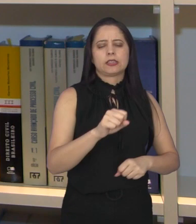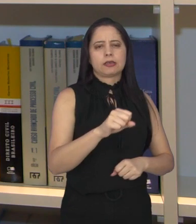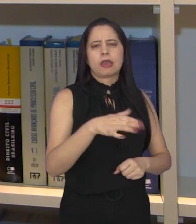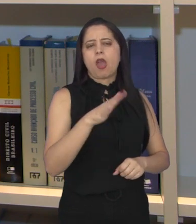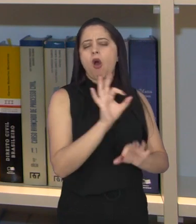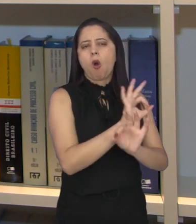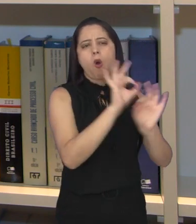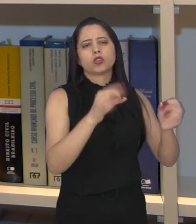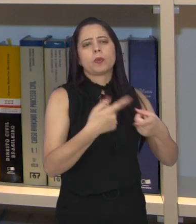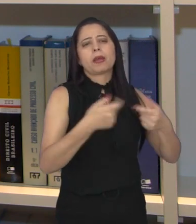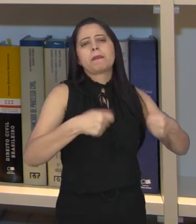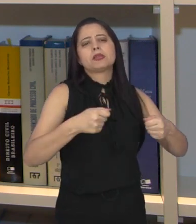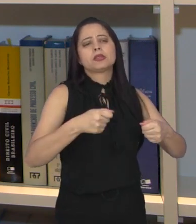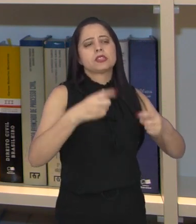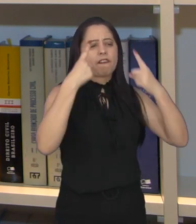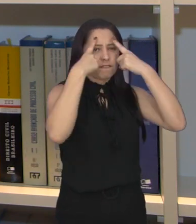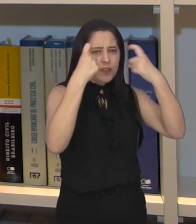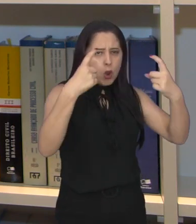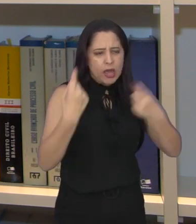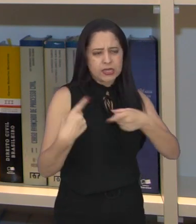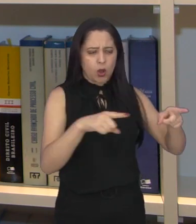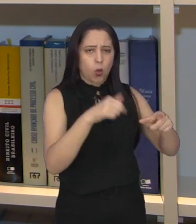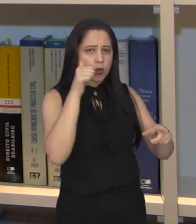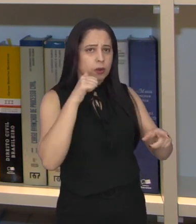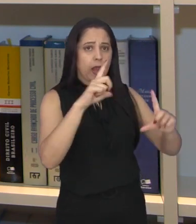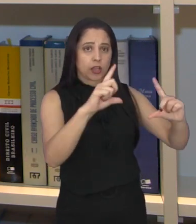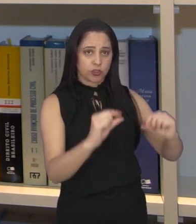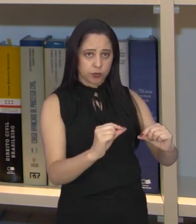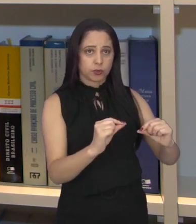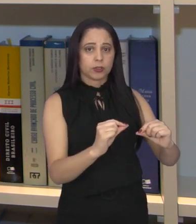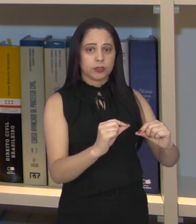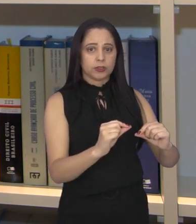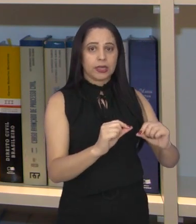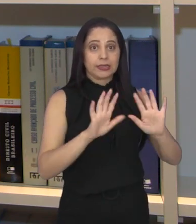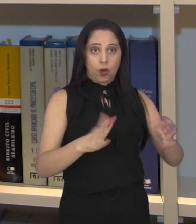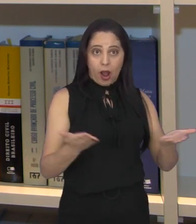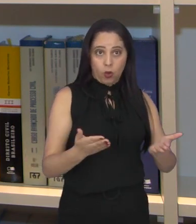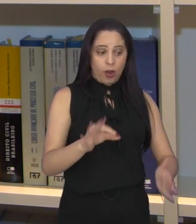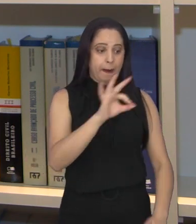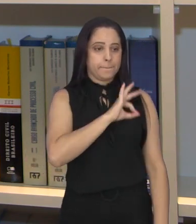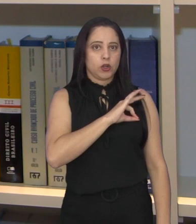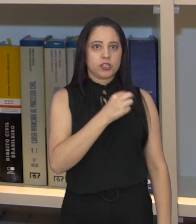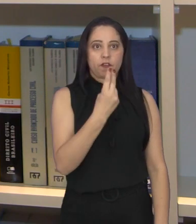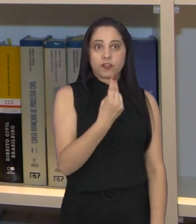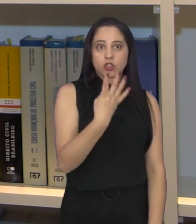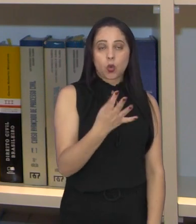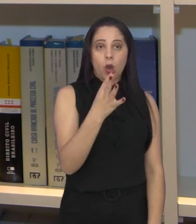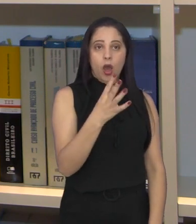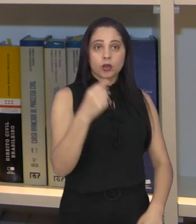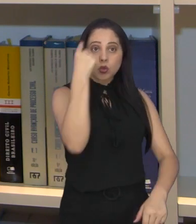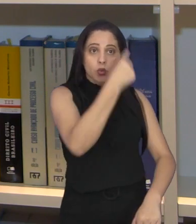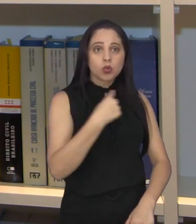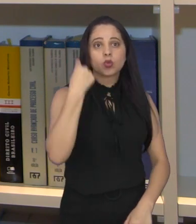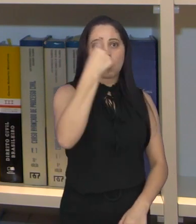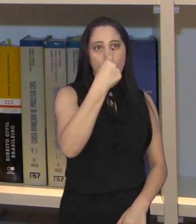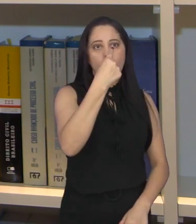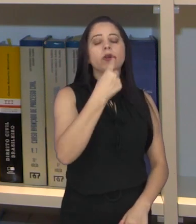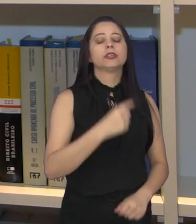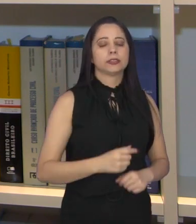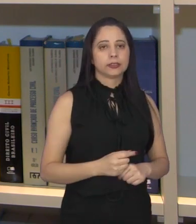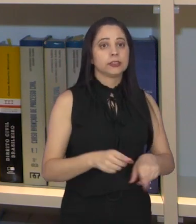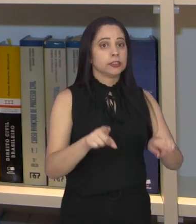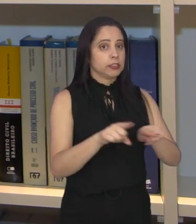violência à mulher. Então, ela não só trouxe também essa delegacia, 24 horas, mas também como